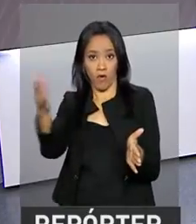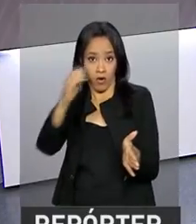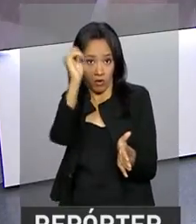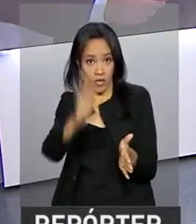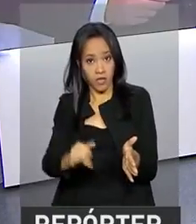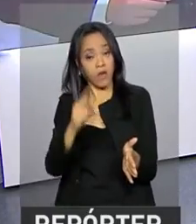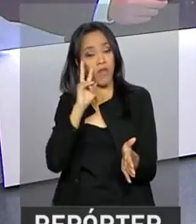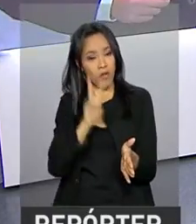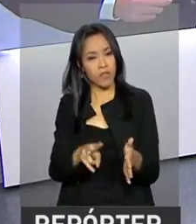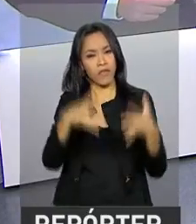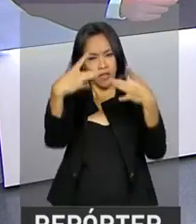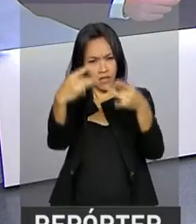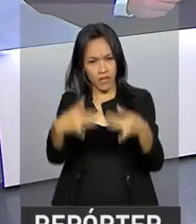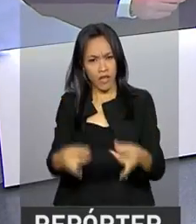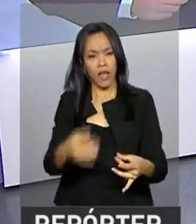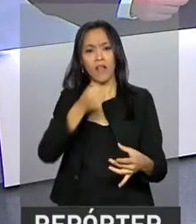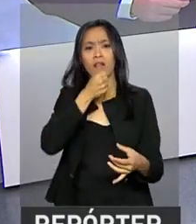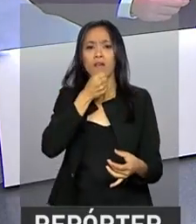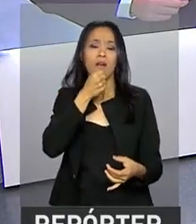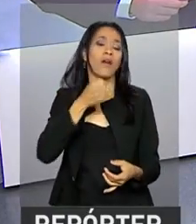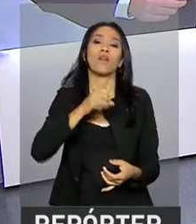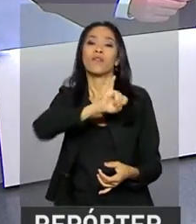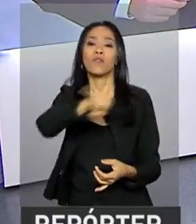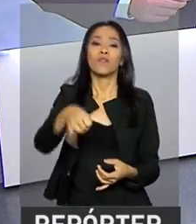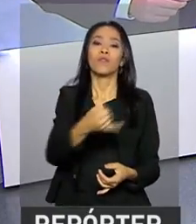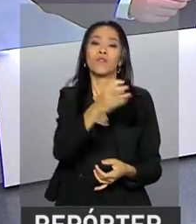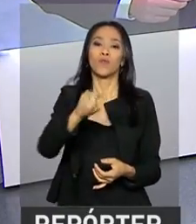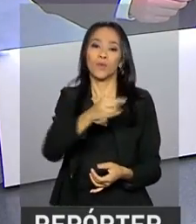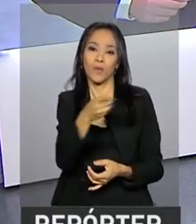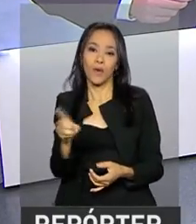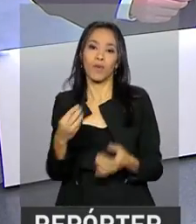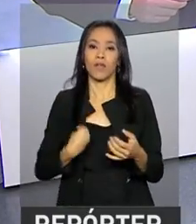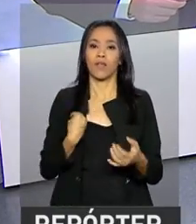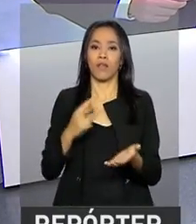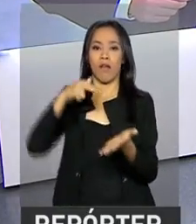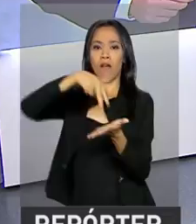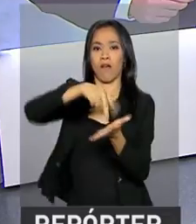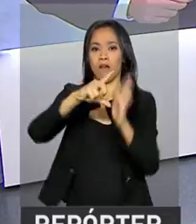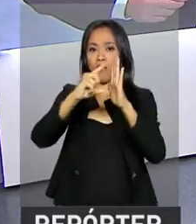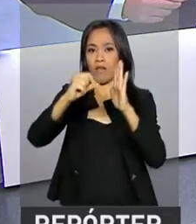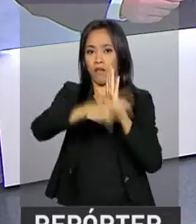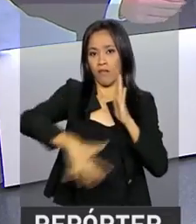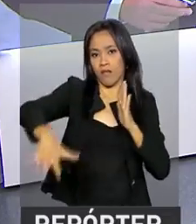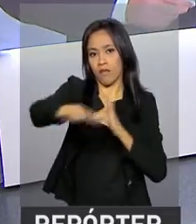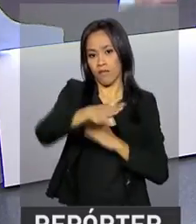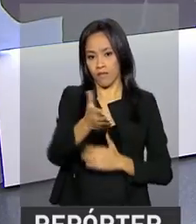com o repórter João Pedro Neto, direto lá do Palácio do Planalto. Oi, JP.